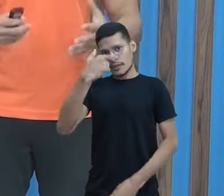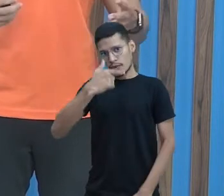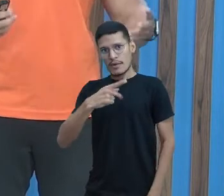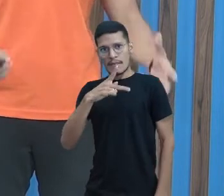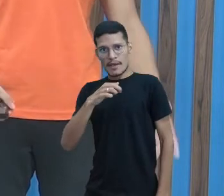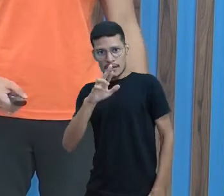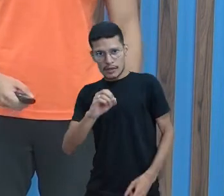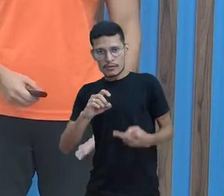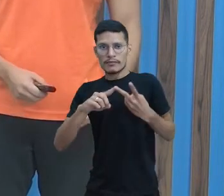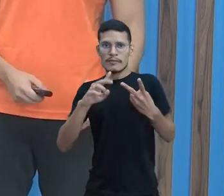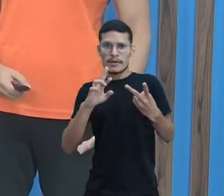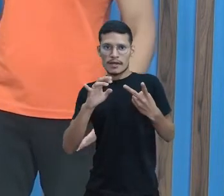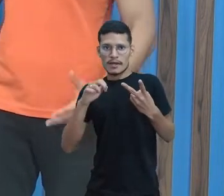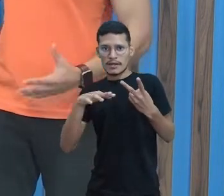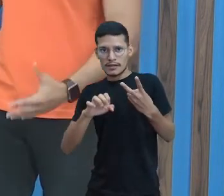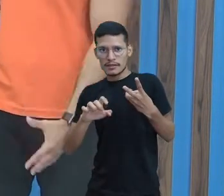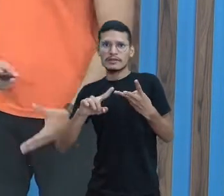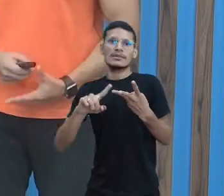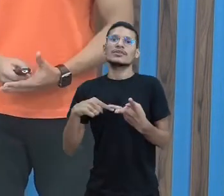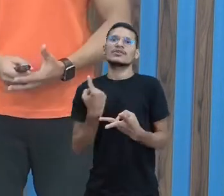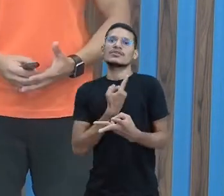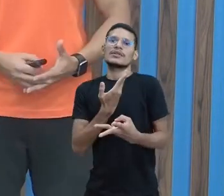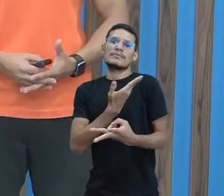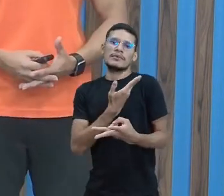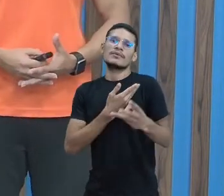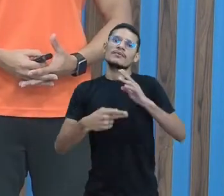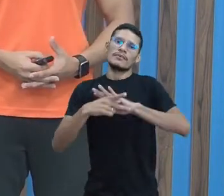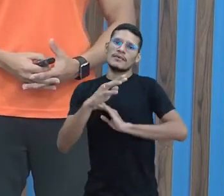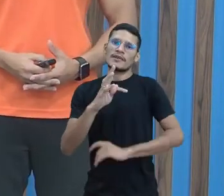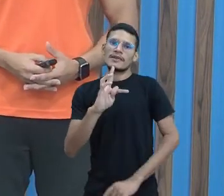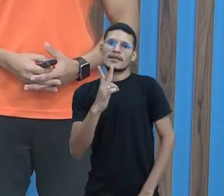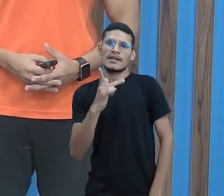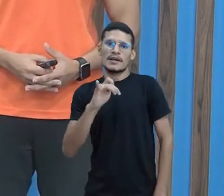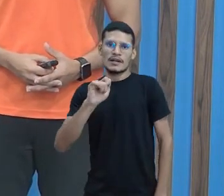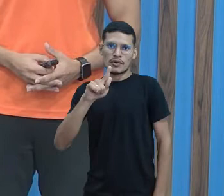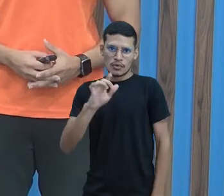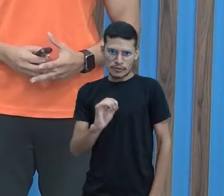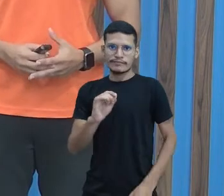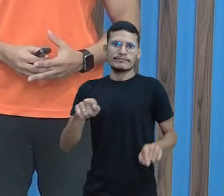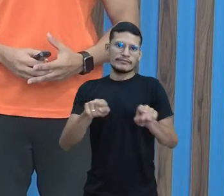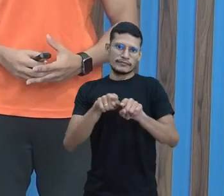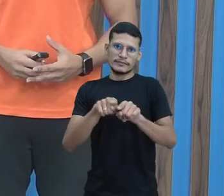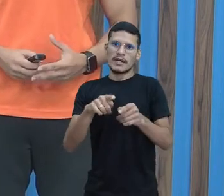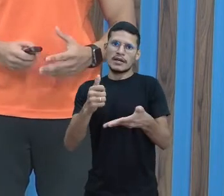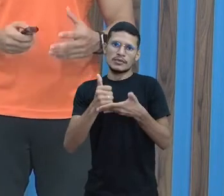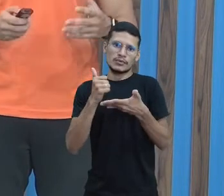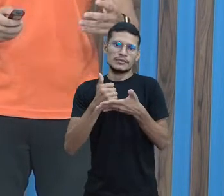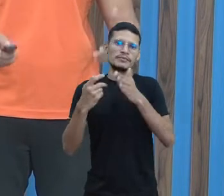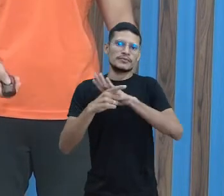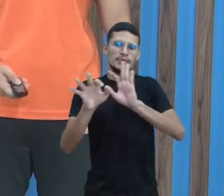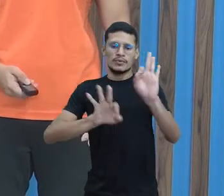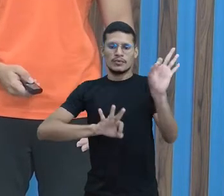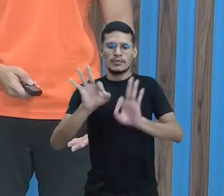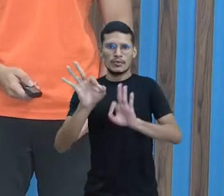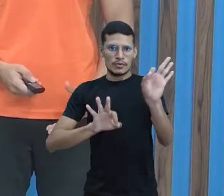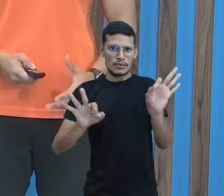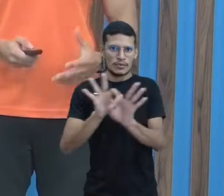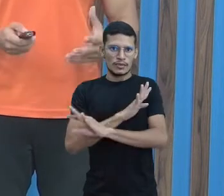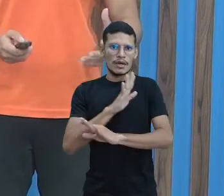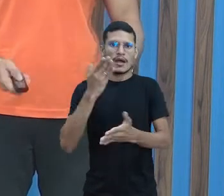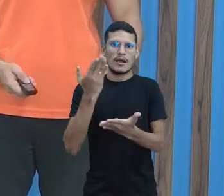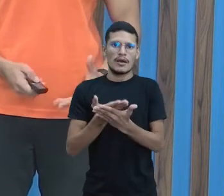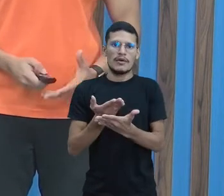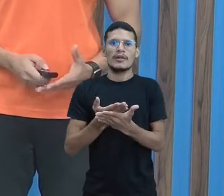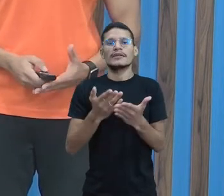Vitor, Briane Mourão e nosso amigo Tiago também, que nos ajuda aqui na preparação das aulas, tá bom?